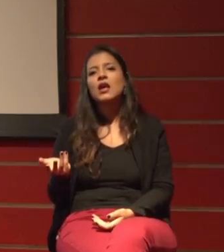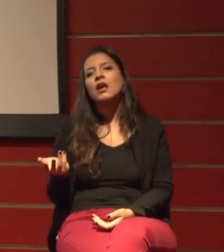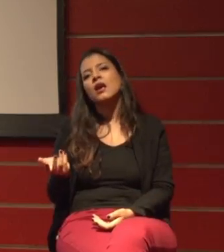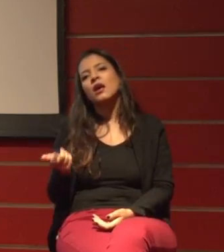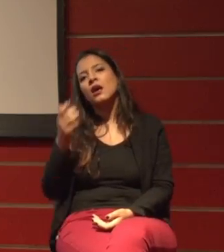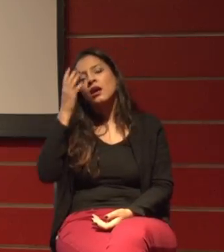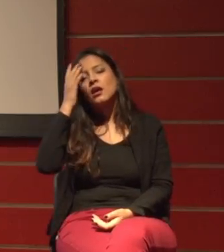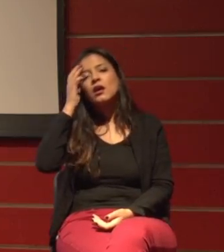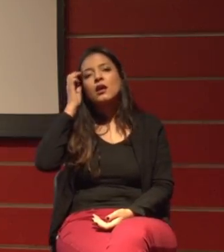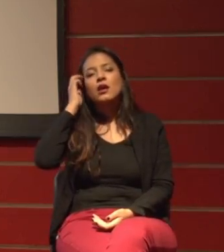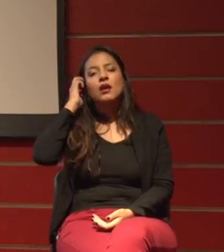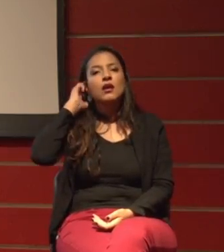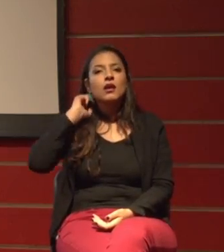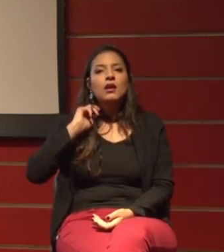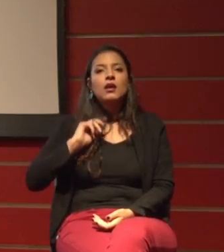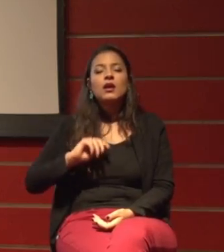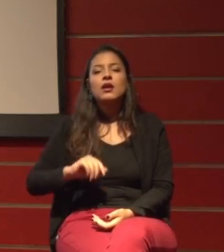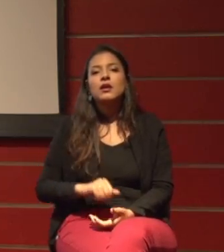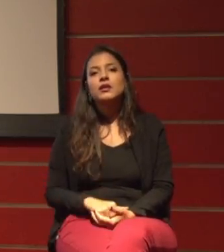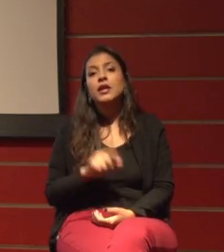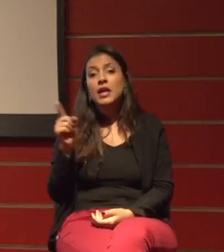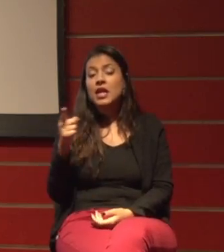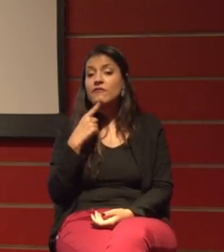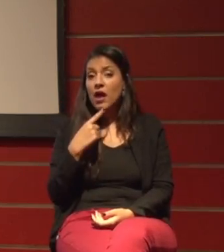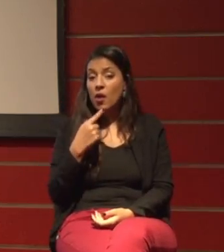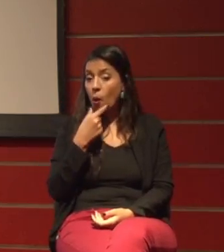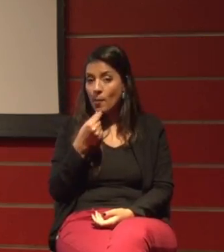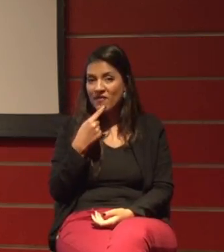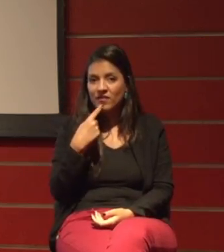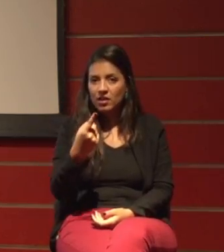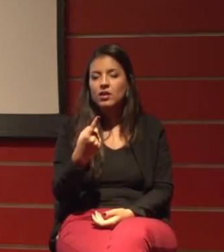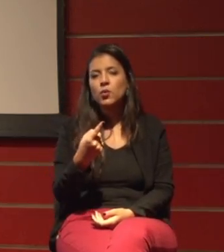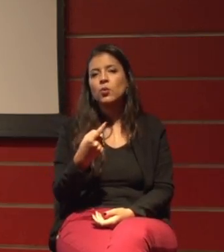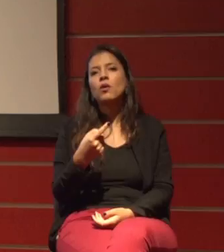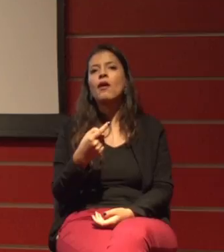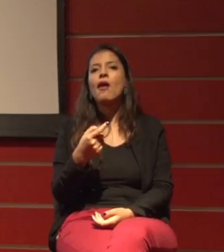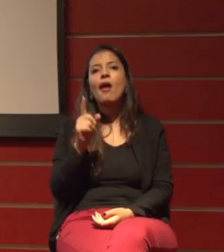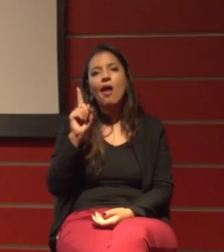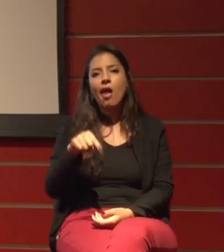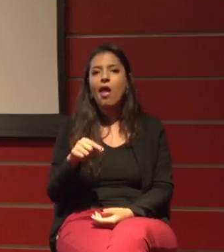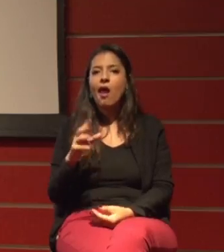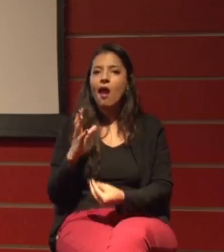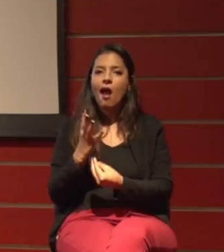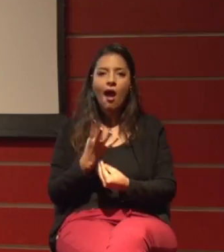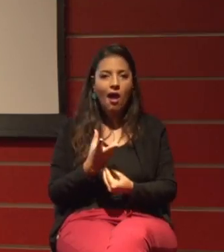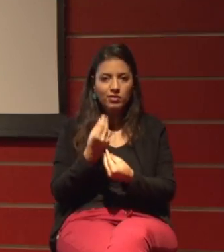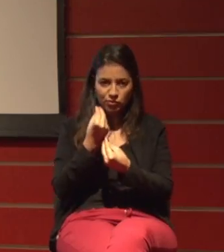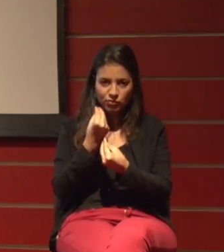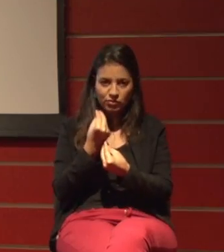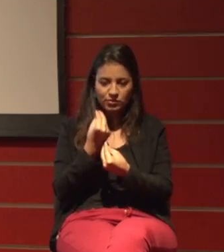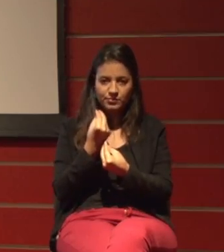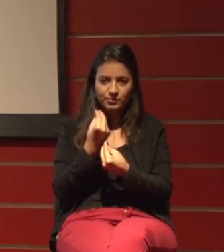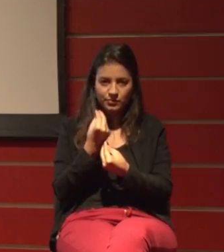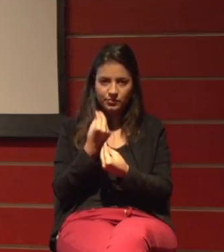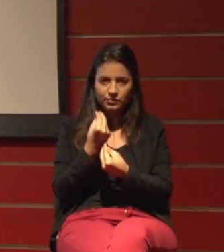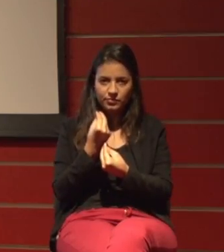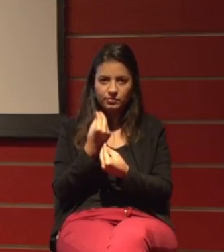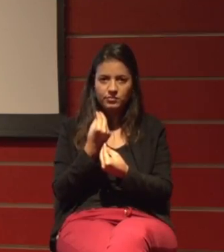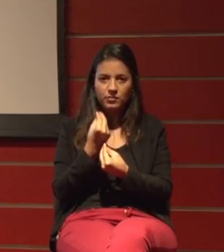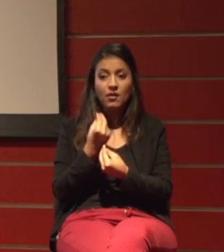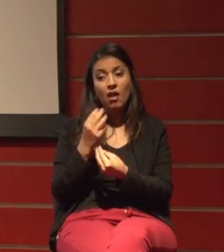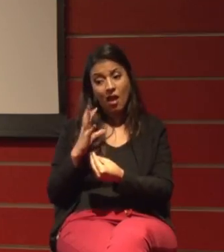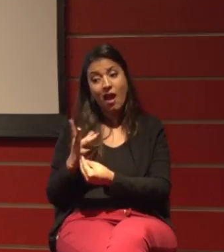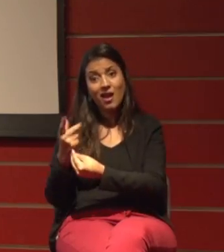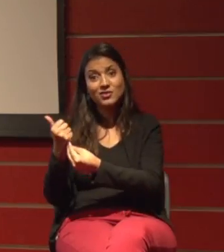ele dava até esse exemplo perceber como uma uma uma forma forma de arte livrar ao livrar a anterior